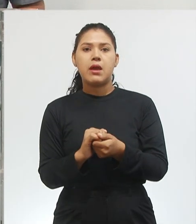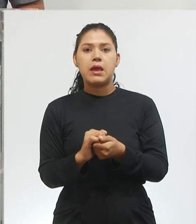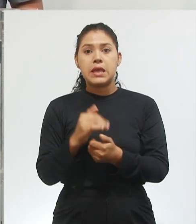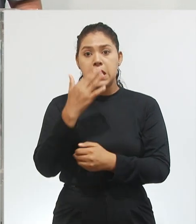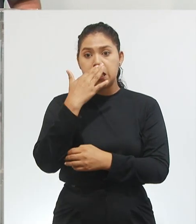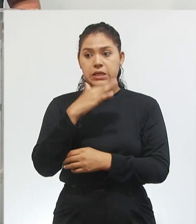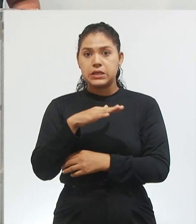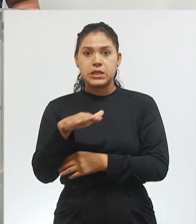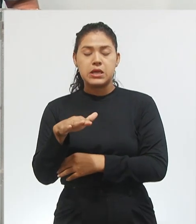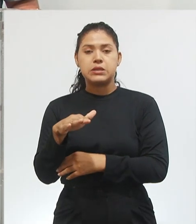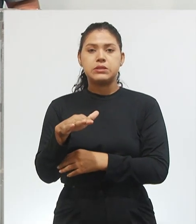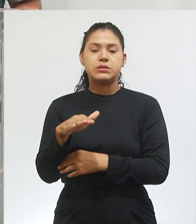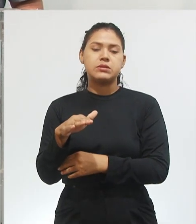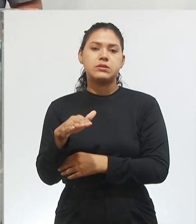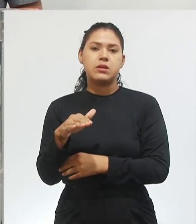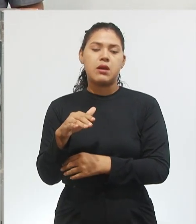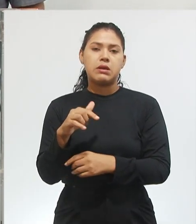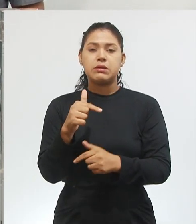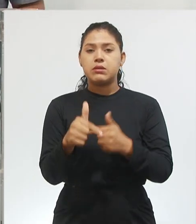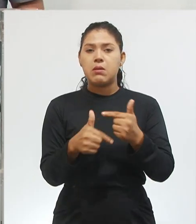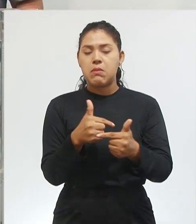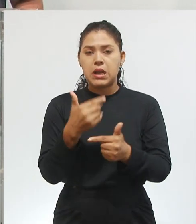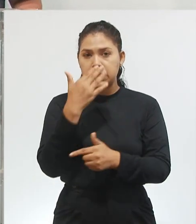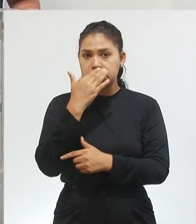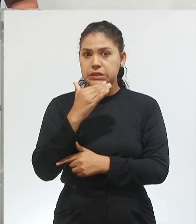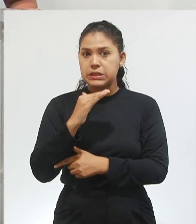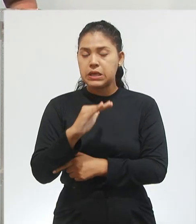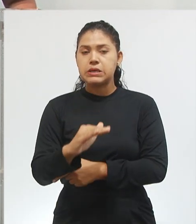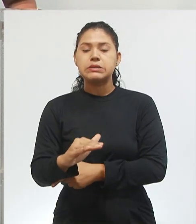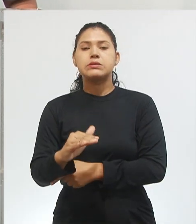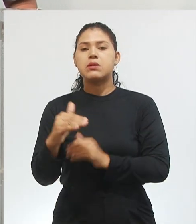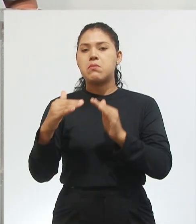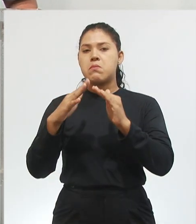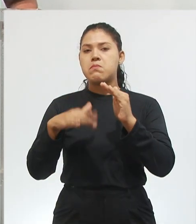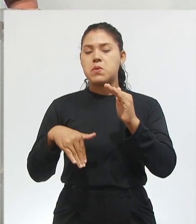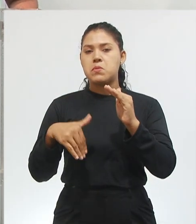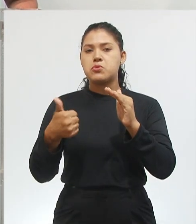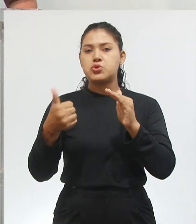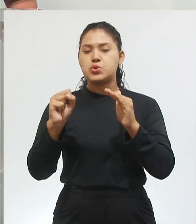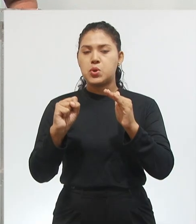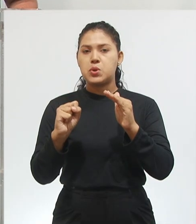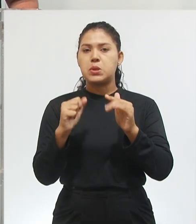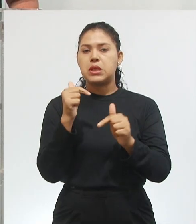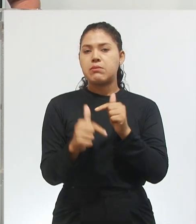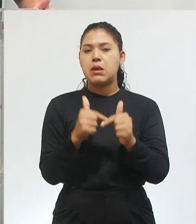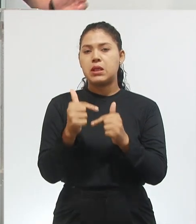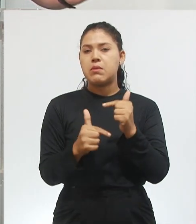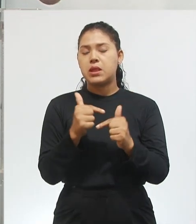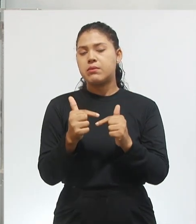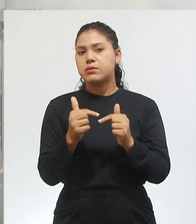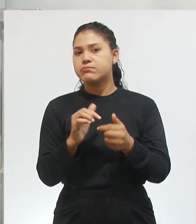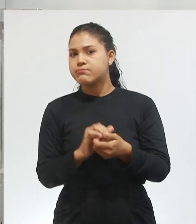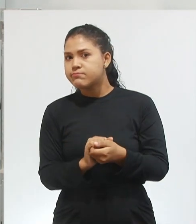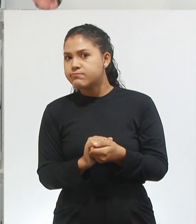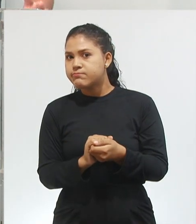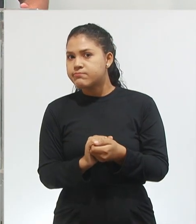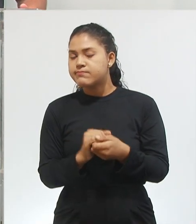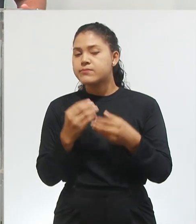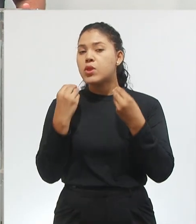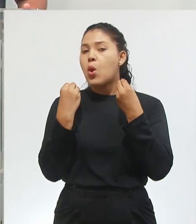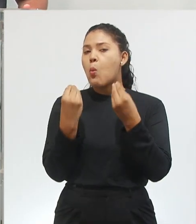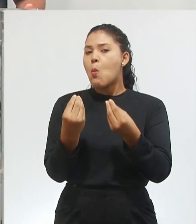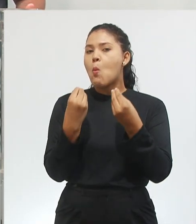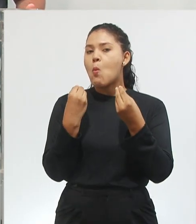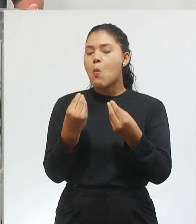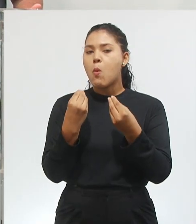menores de idade exploração de crianças na menor idade pra mão de obra pra produção daquele produto imagina o escândalo que vai ser